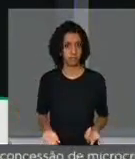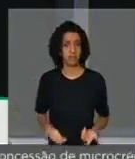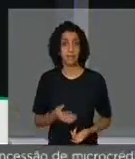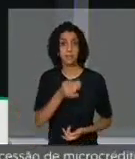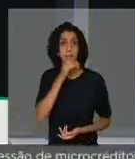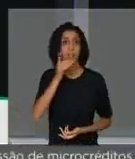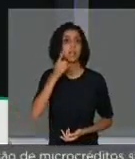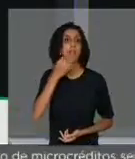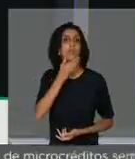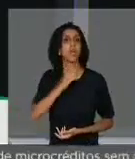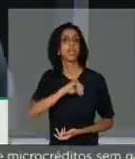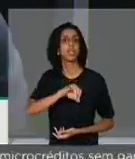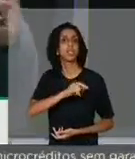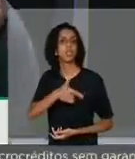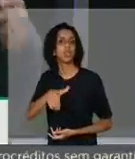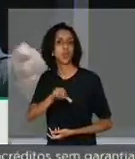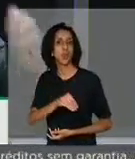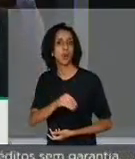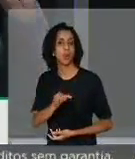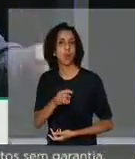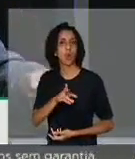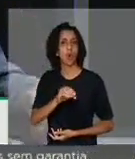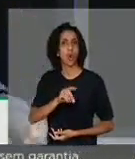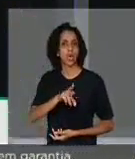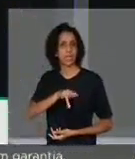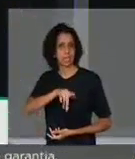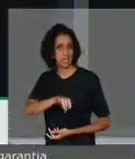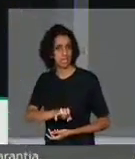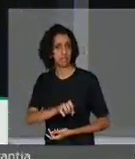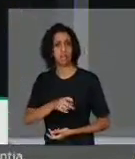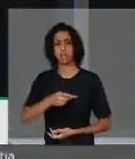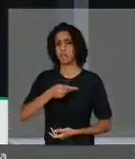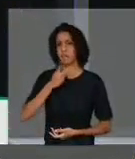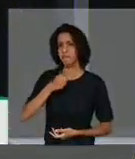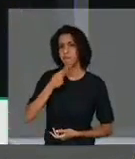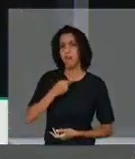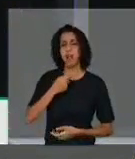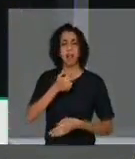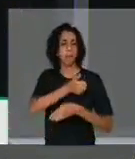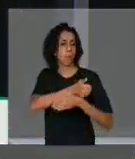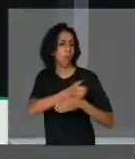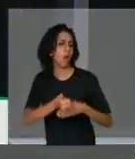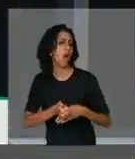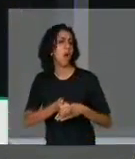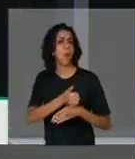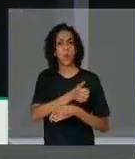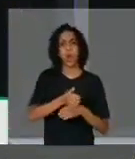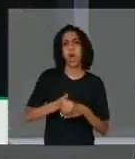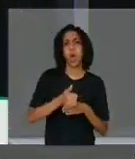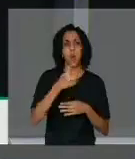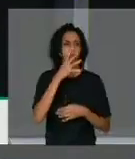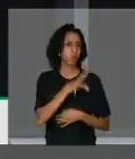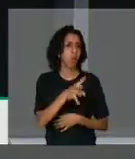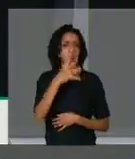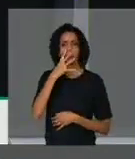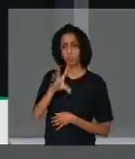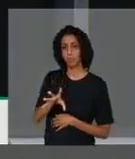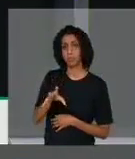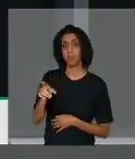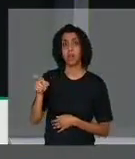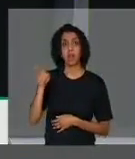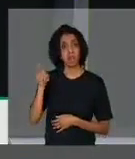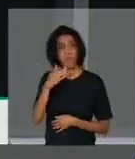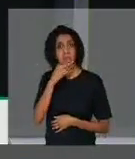exemplo, do deputado João Rodrigues, que sempre falou da moralidade pública, da indecência dos outros, chegou a dizer que o